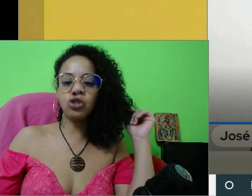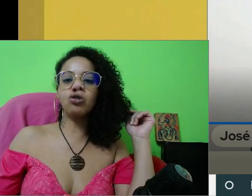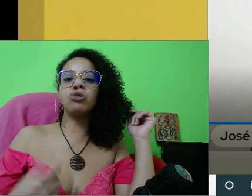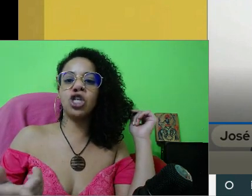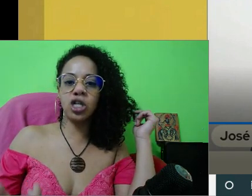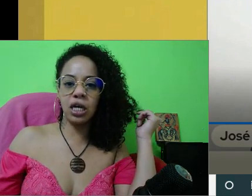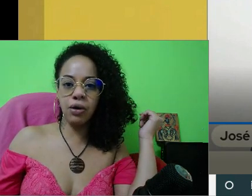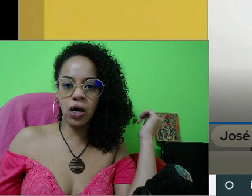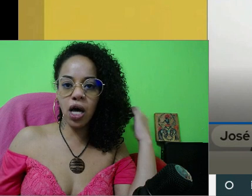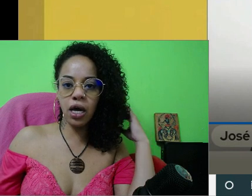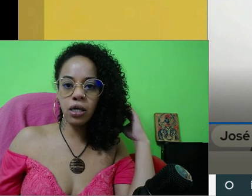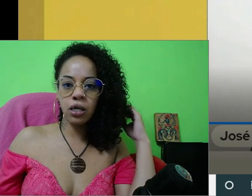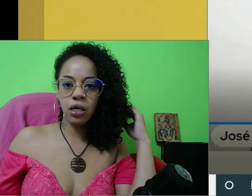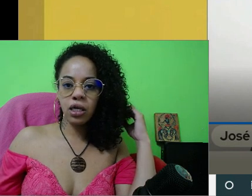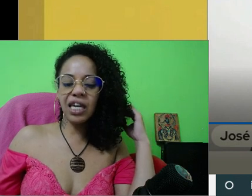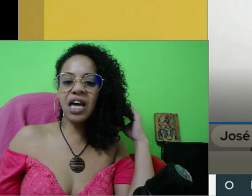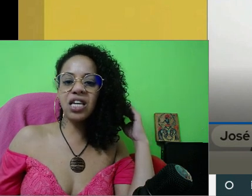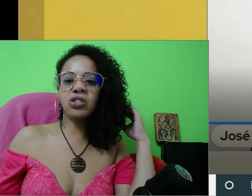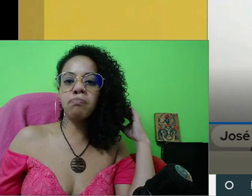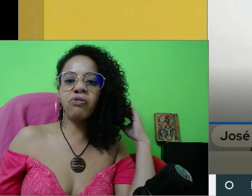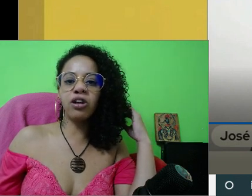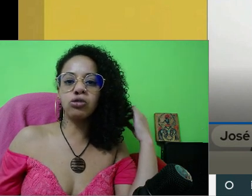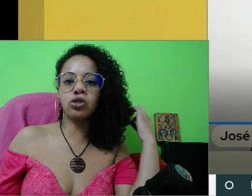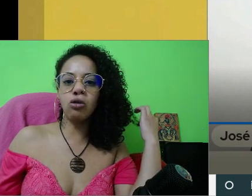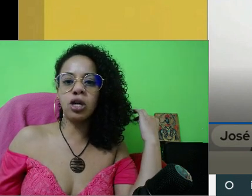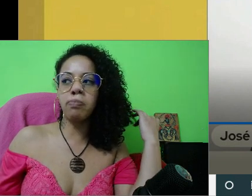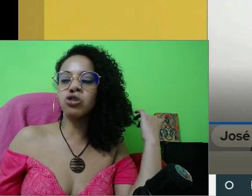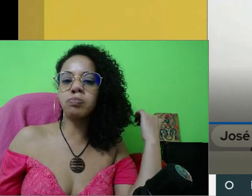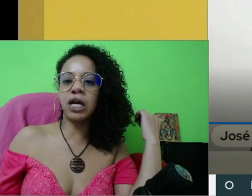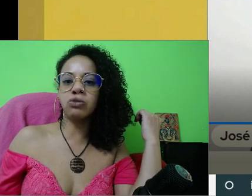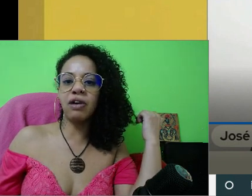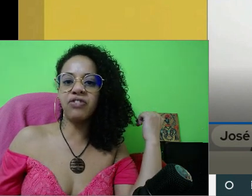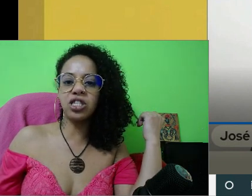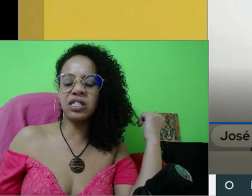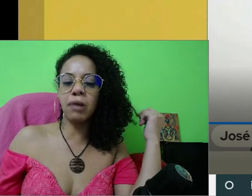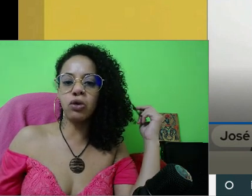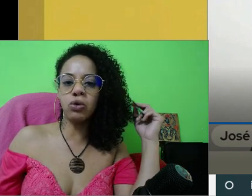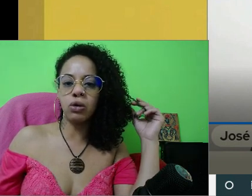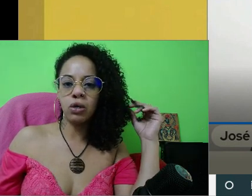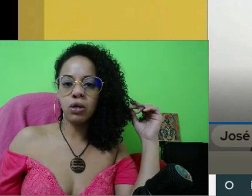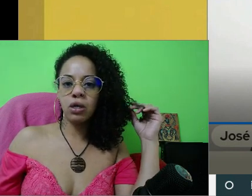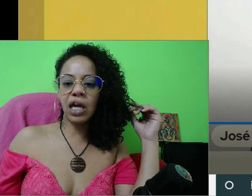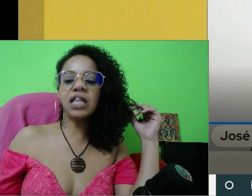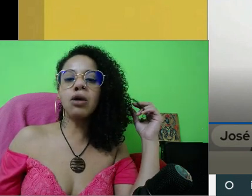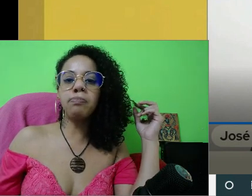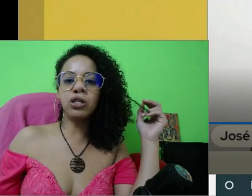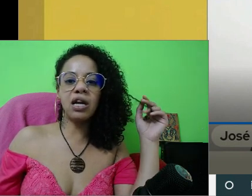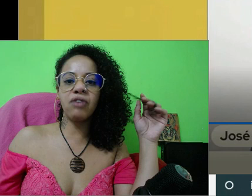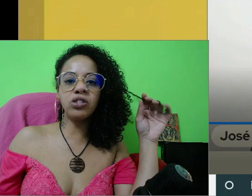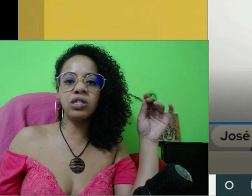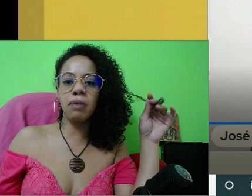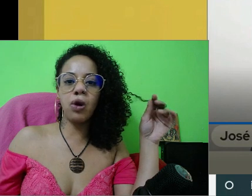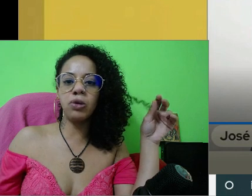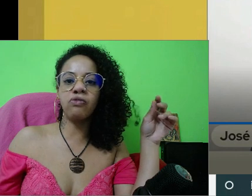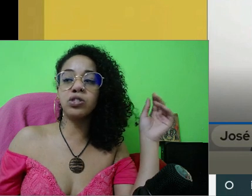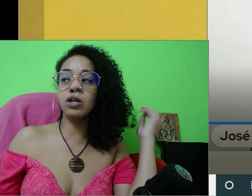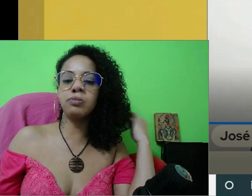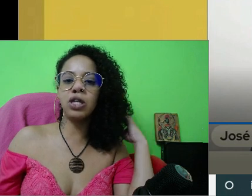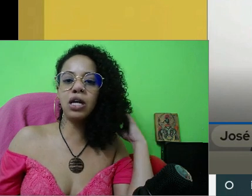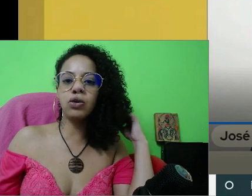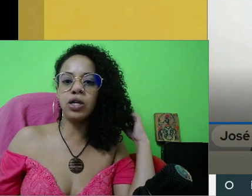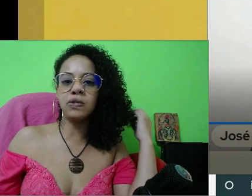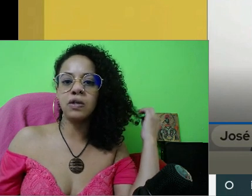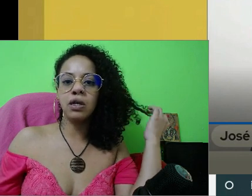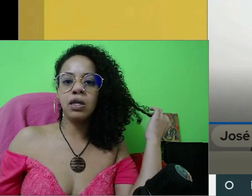porque eu sou bucha de canhão agora que que é isso é Bufalo Soldier põe os preto na frente tá maluco quem tem o poder era você meu amigo